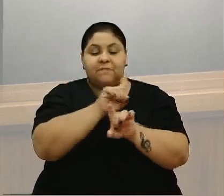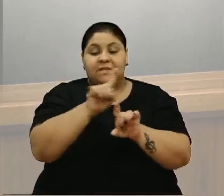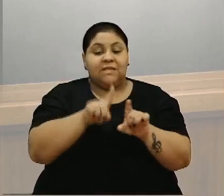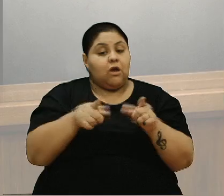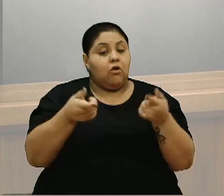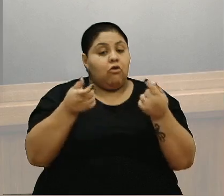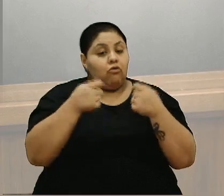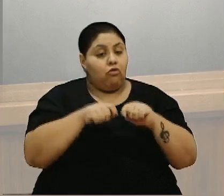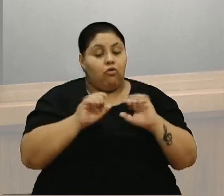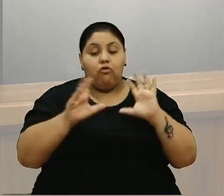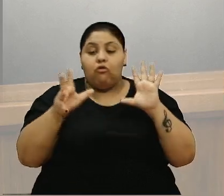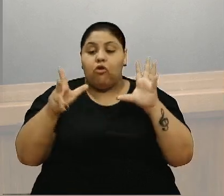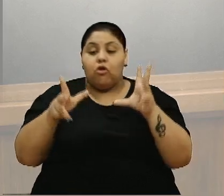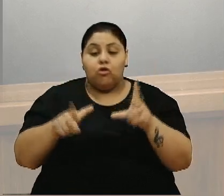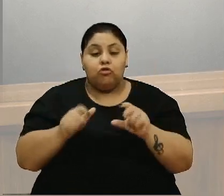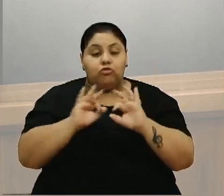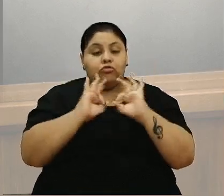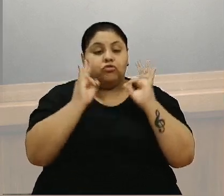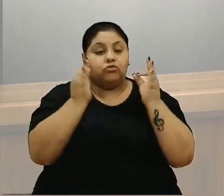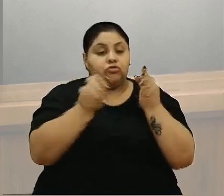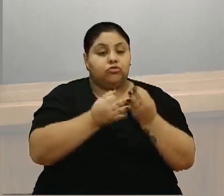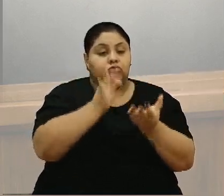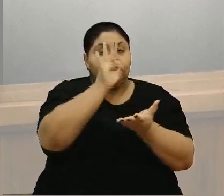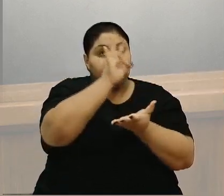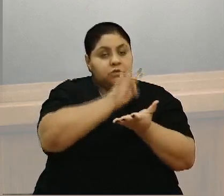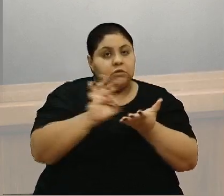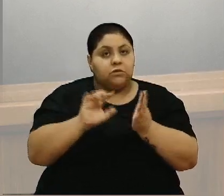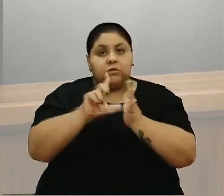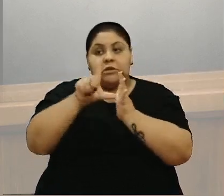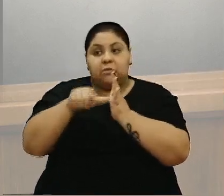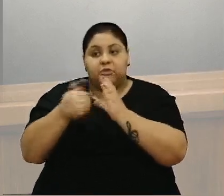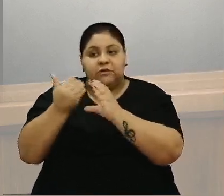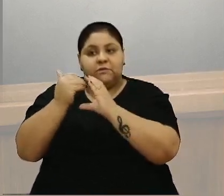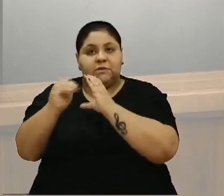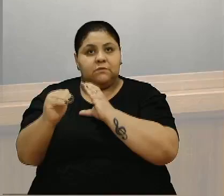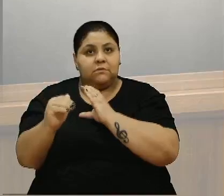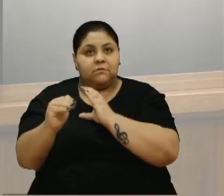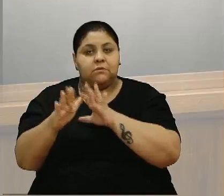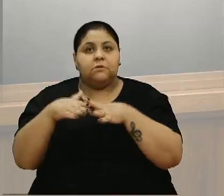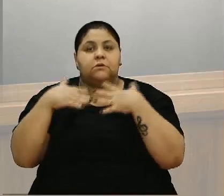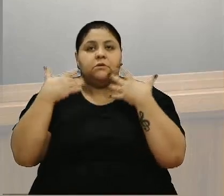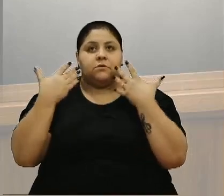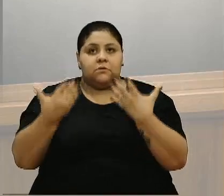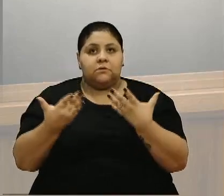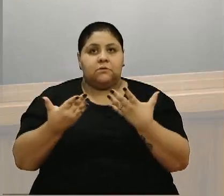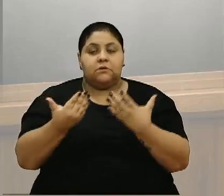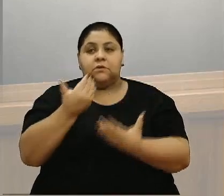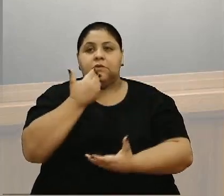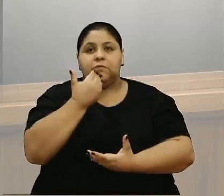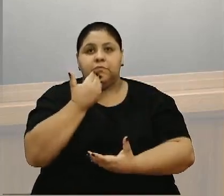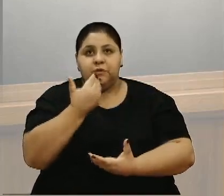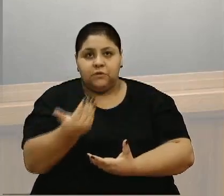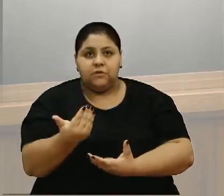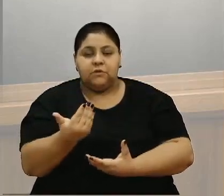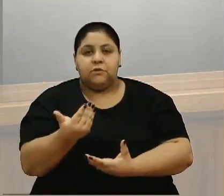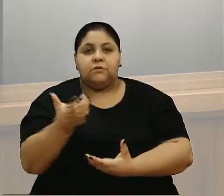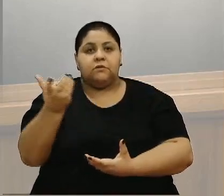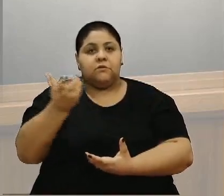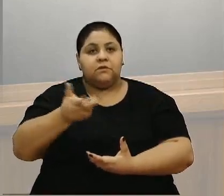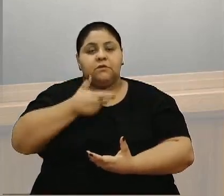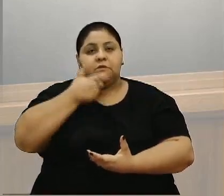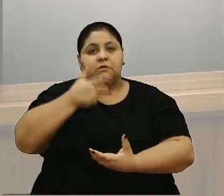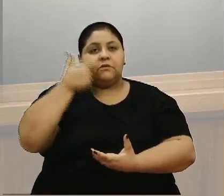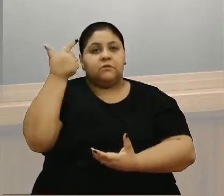necessário que todas as famílias se cadastrem para depois mandar. Então, esse é um pedido. Quero reforçar